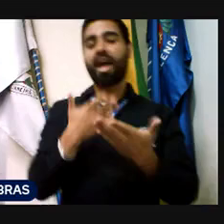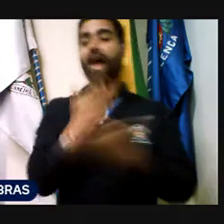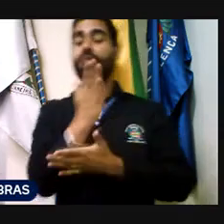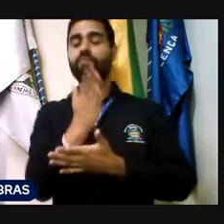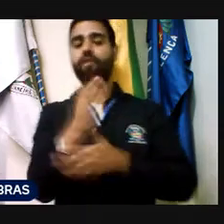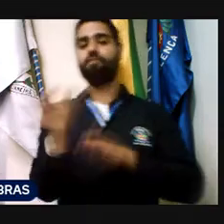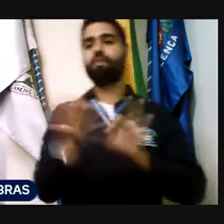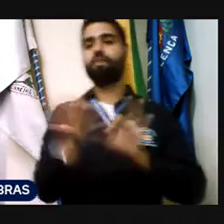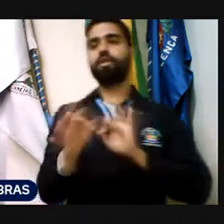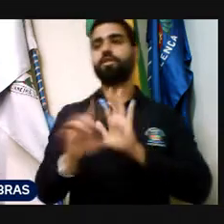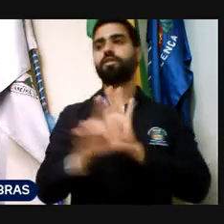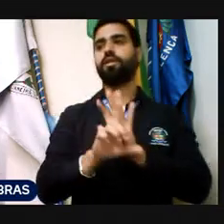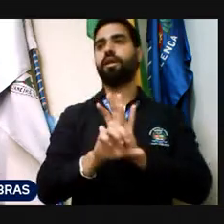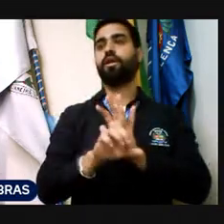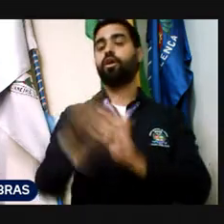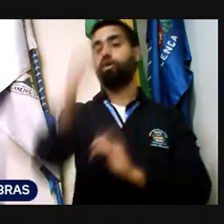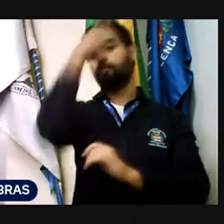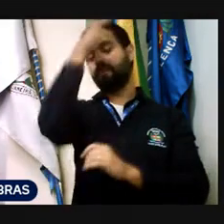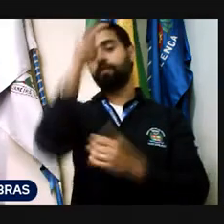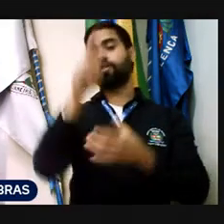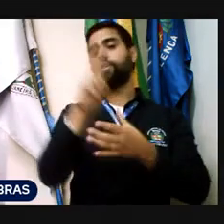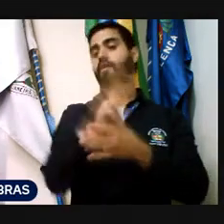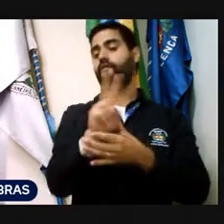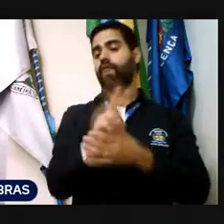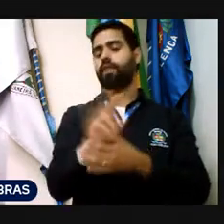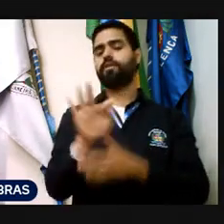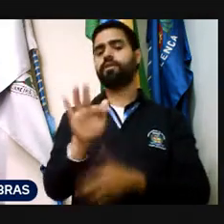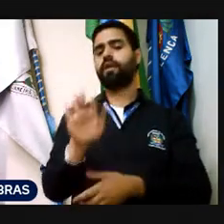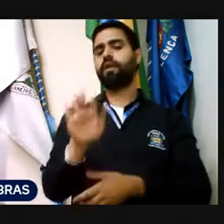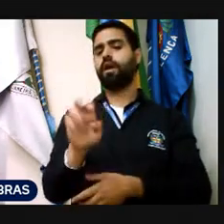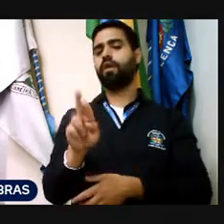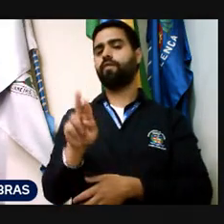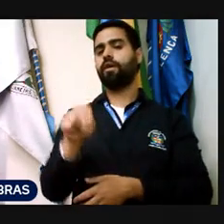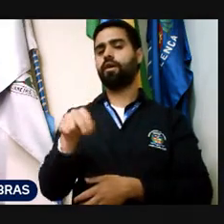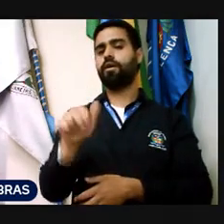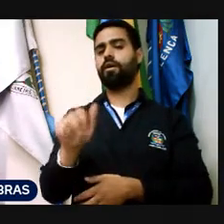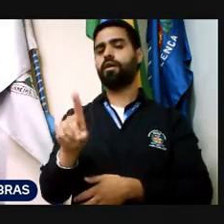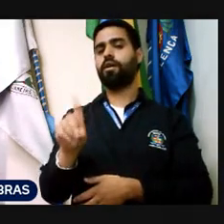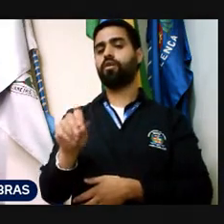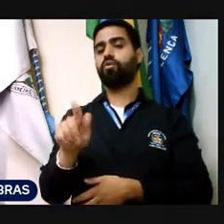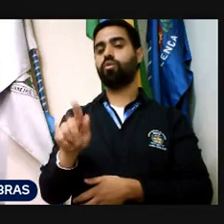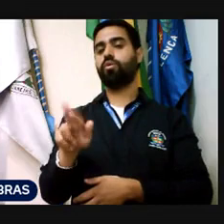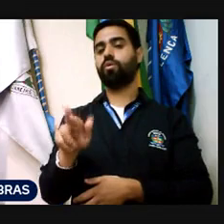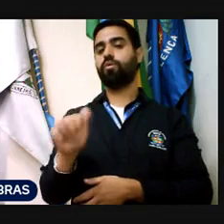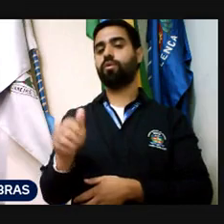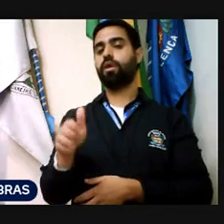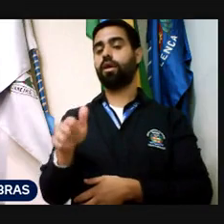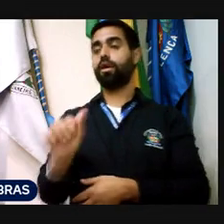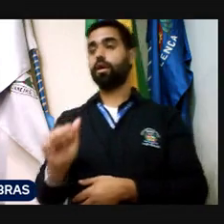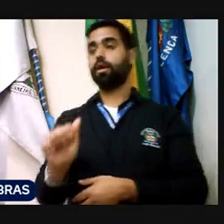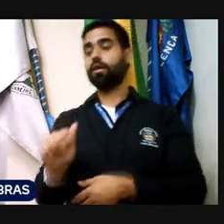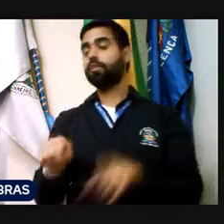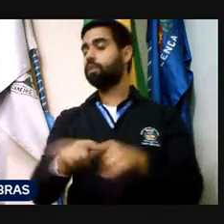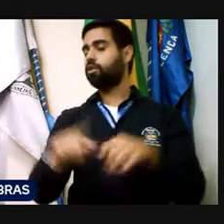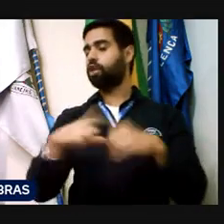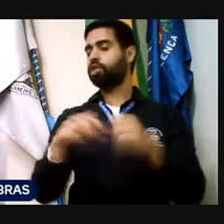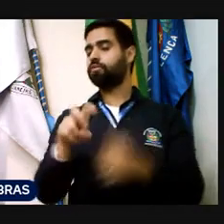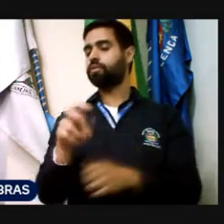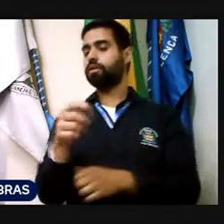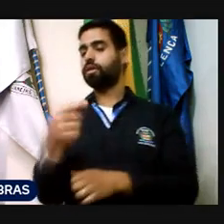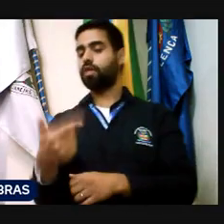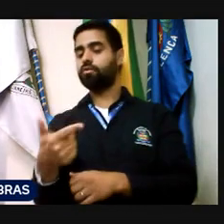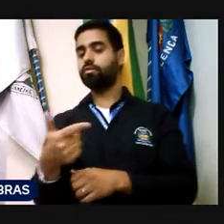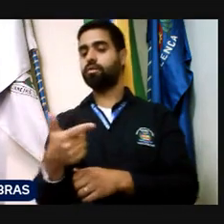Casa Legislativa, o prefeito municipal de Valença, Luiz Fernando Furtado da Graça, no uso das atribuições legais, conforto no artigo 52, parágrafo 1º,